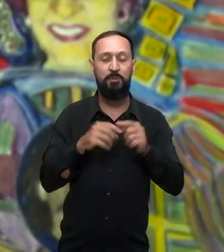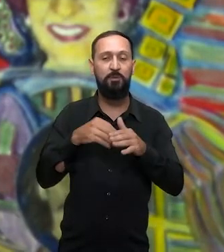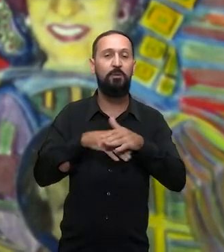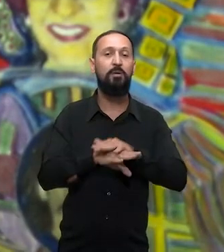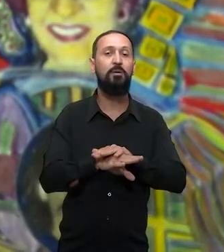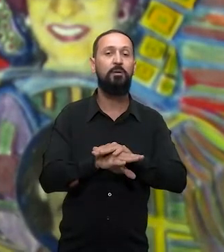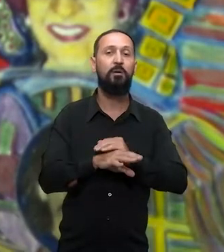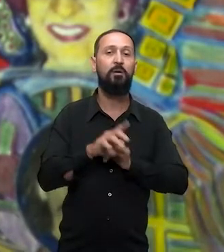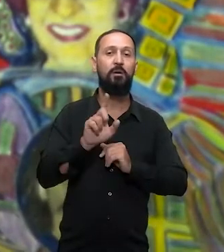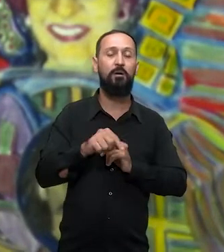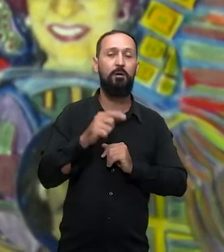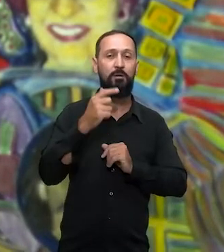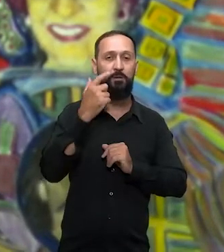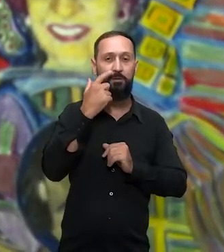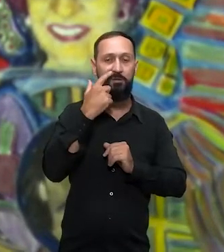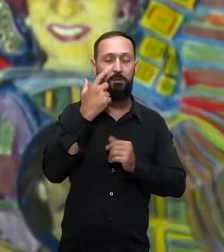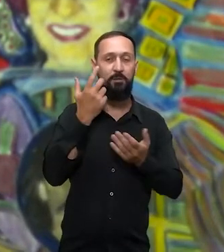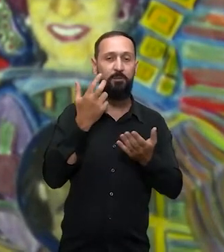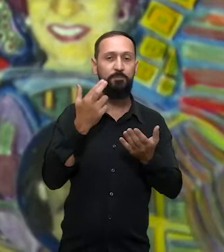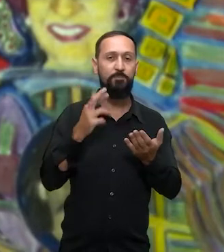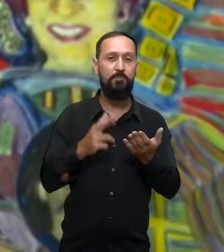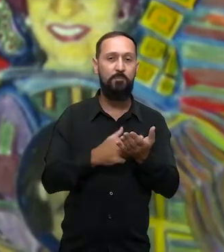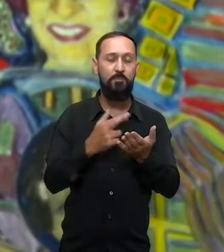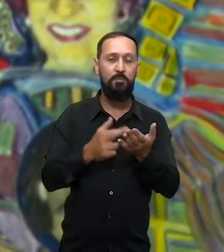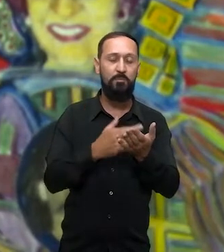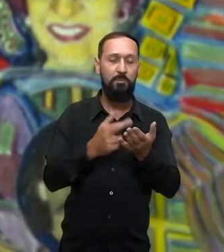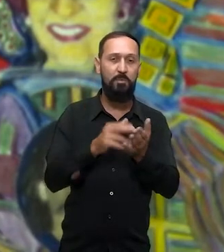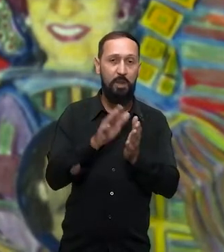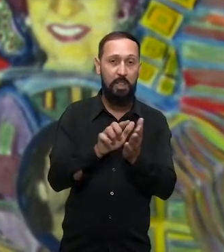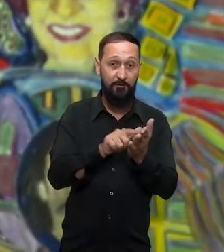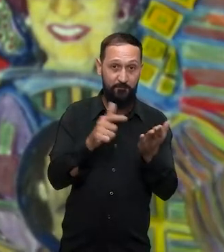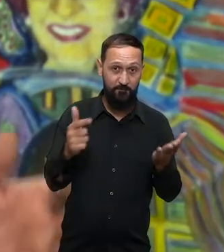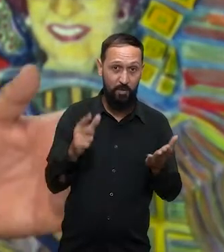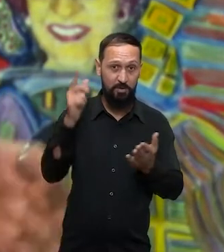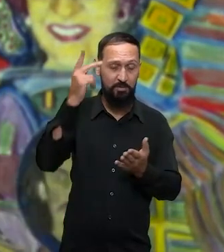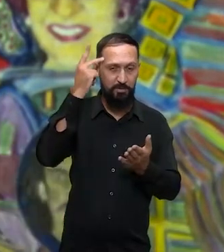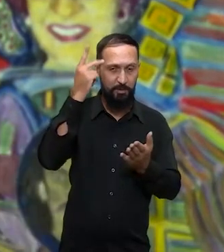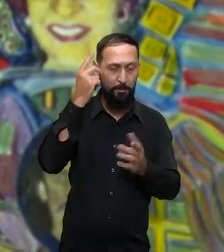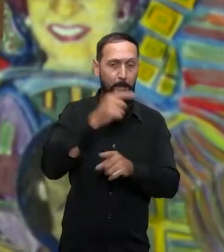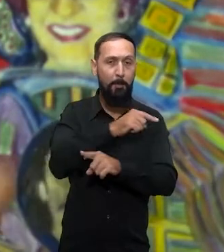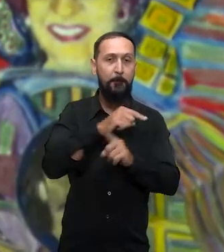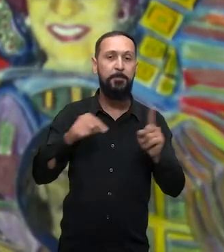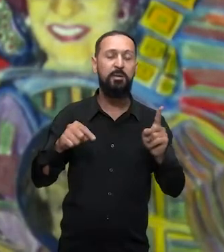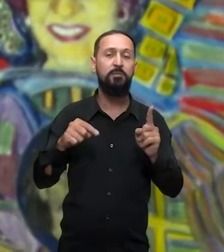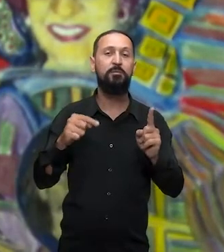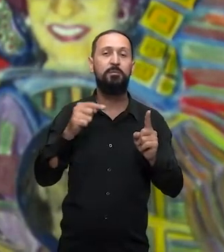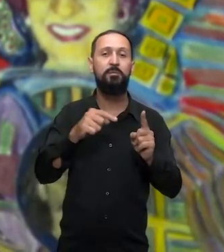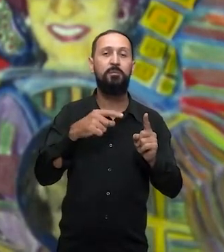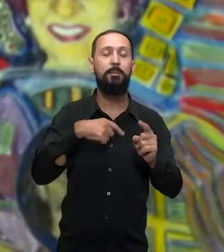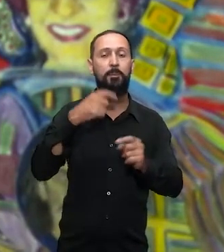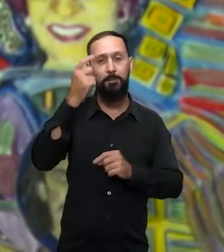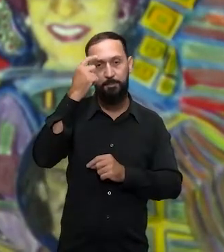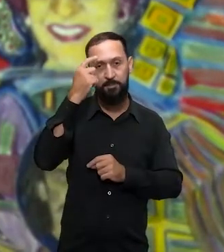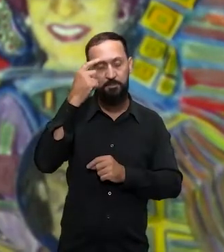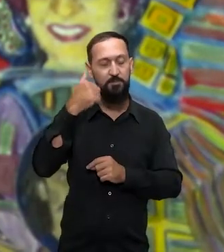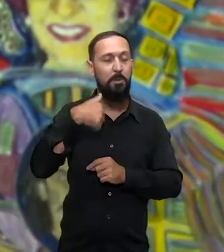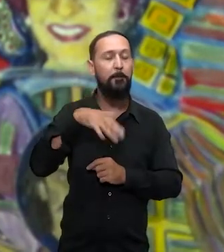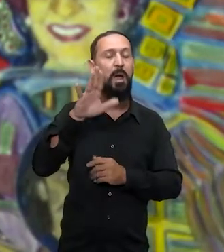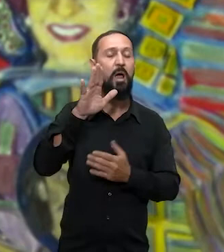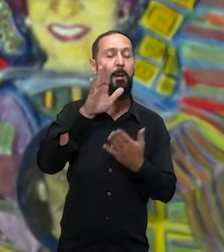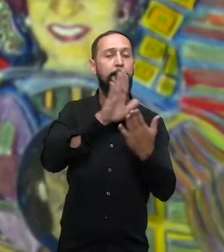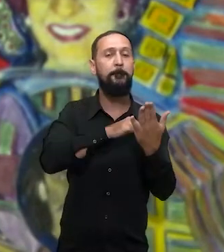guardado, uma página da Folha Ilustrada de São Paulo, meia página da capa, considerando ele um